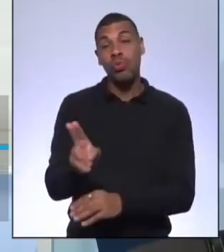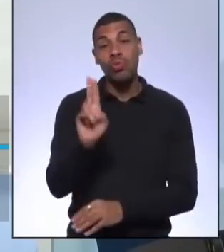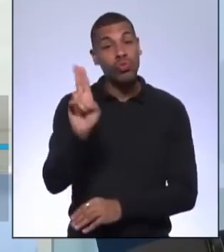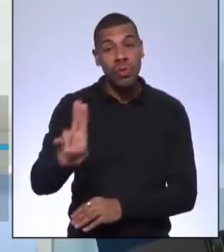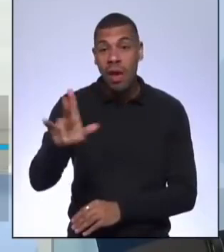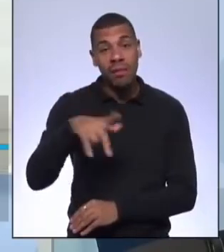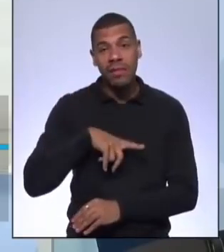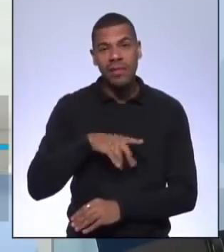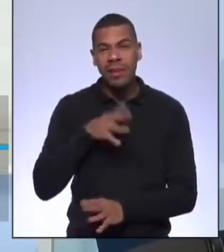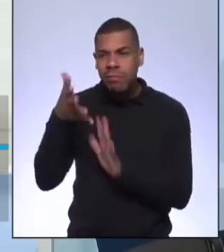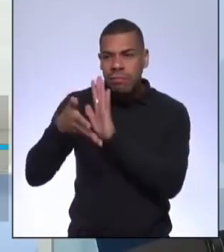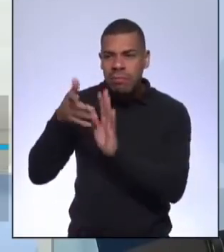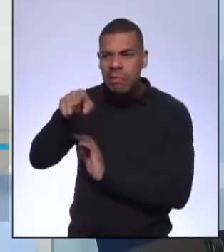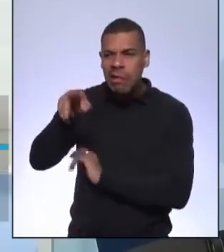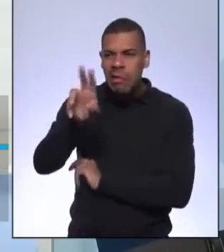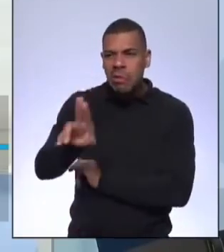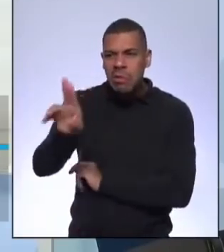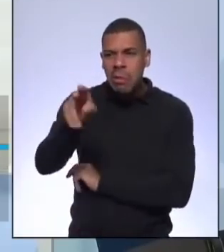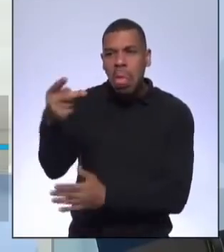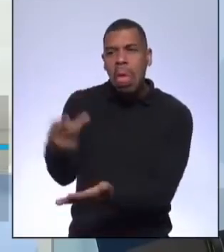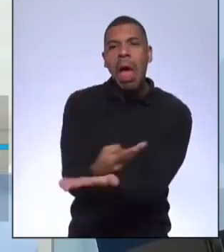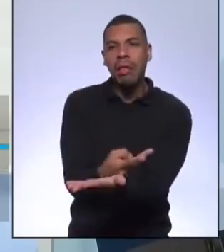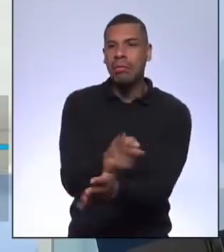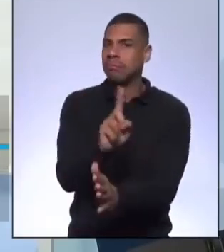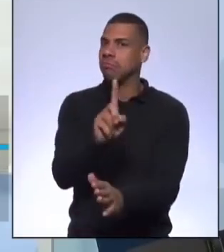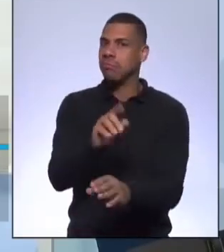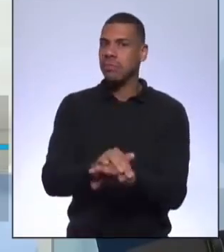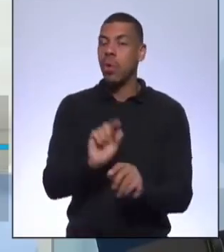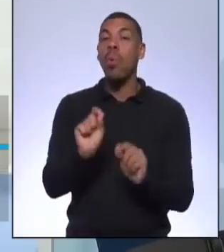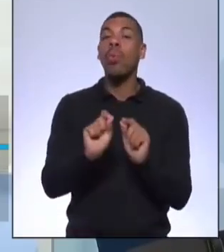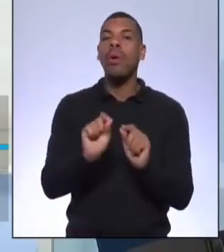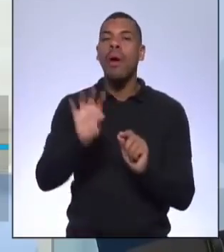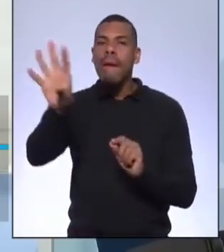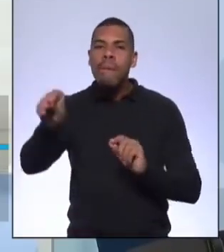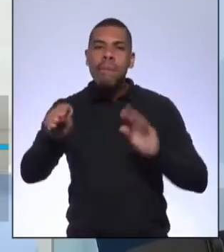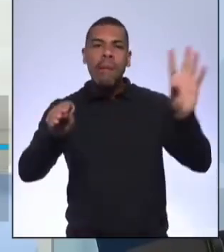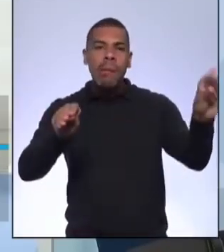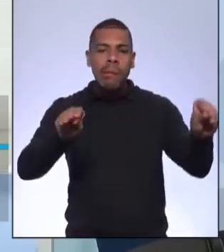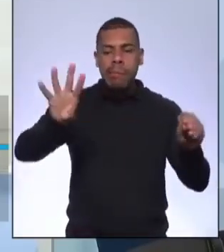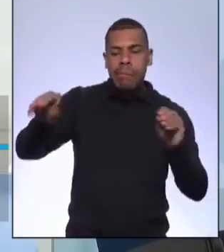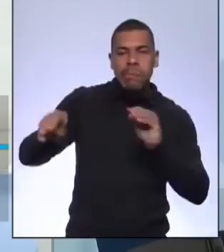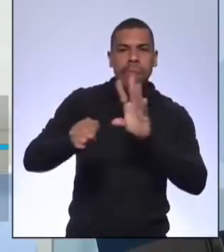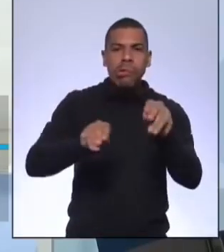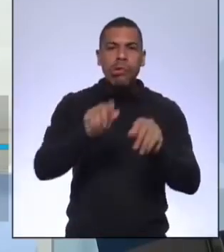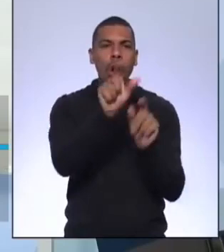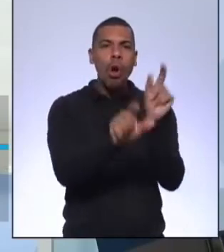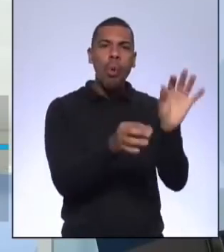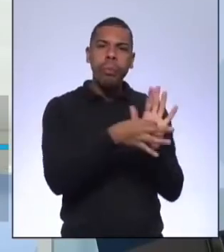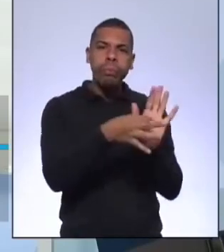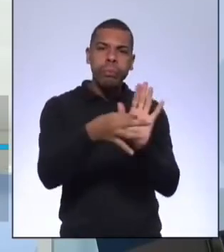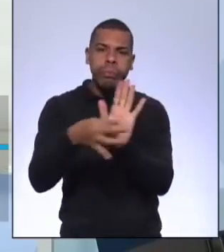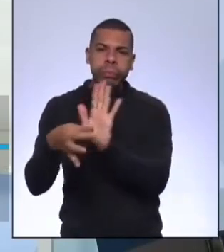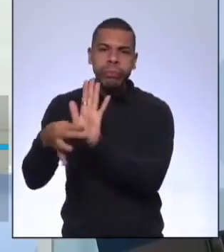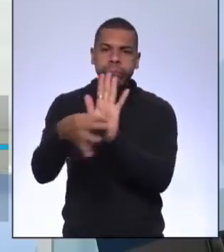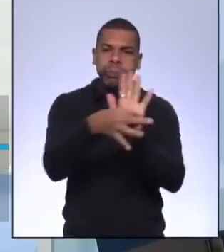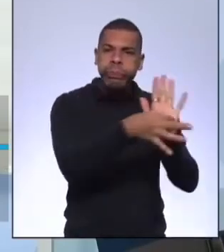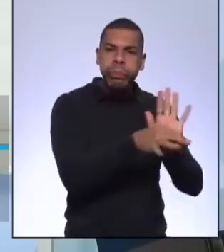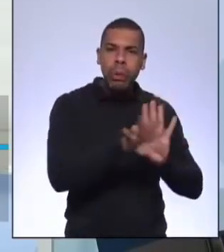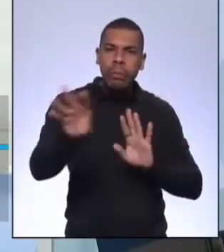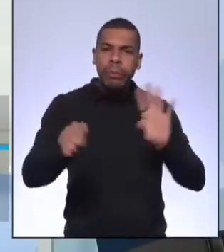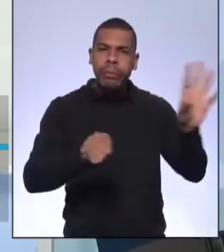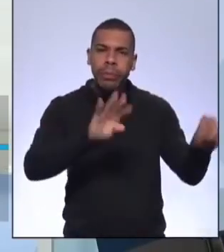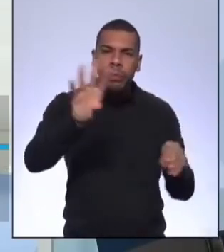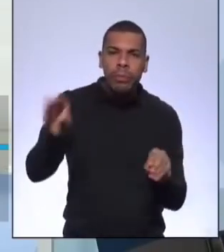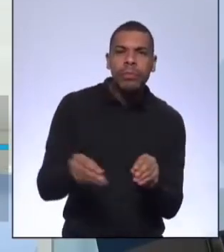do Vanderlei essa palavra, você está errado. Ele pegava cada uma das frases, cada uma das colocações que cada um de nós colocávamos